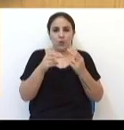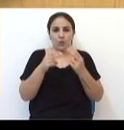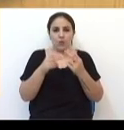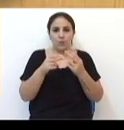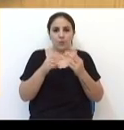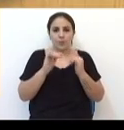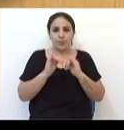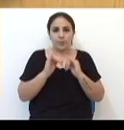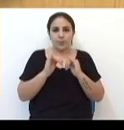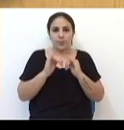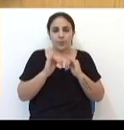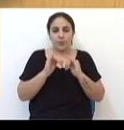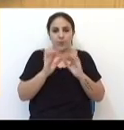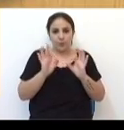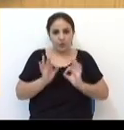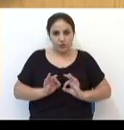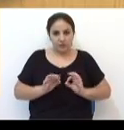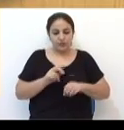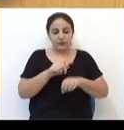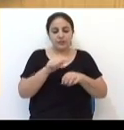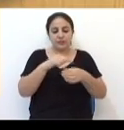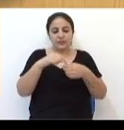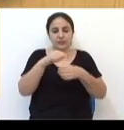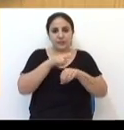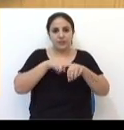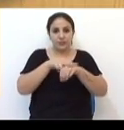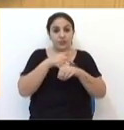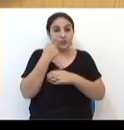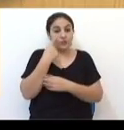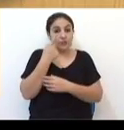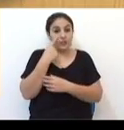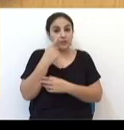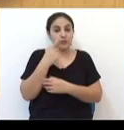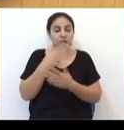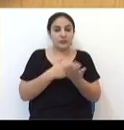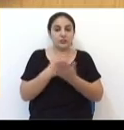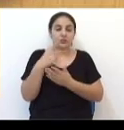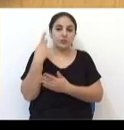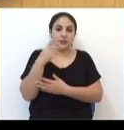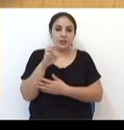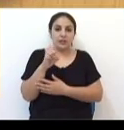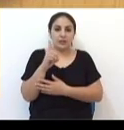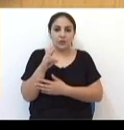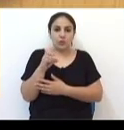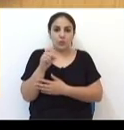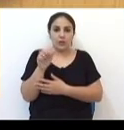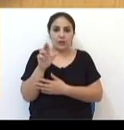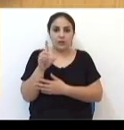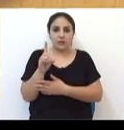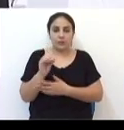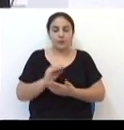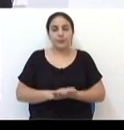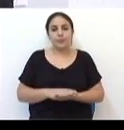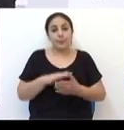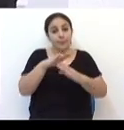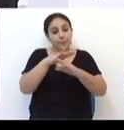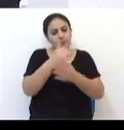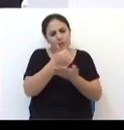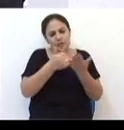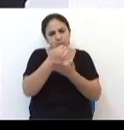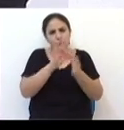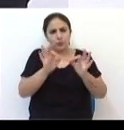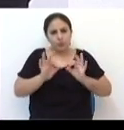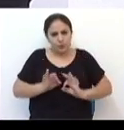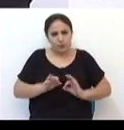como o programa Cidade Verde. Confira o que prevê a iniciativa do vereador Eduardo Pelicioli.